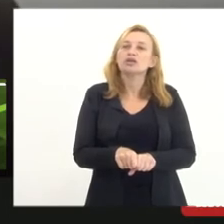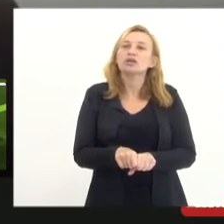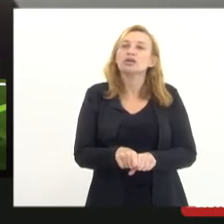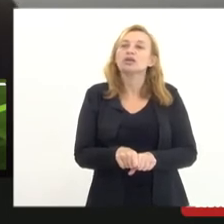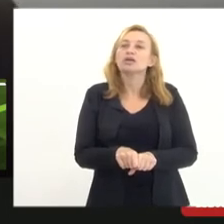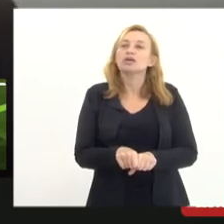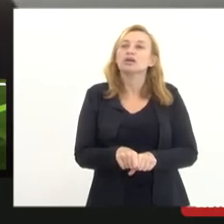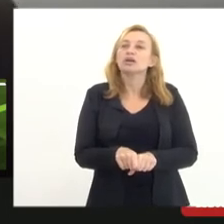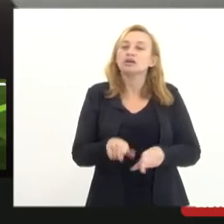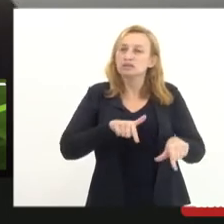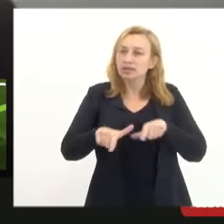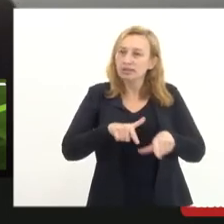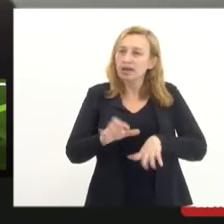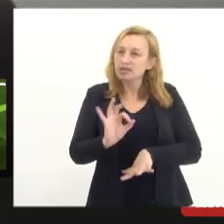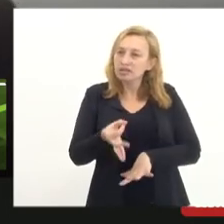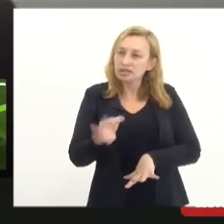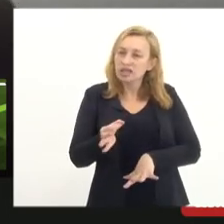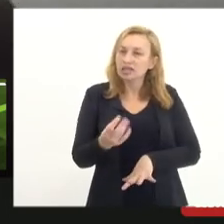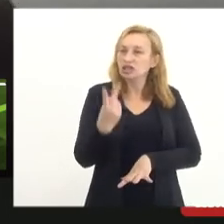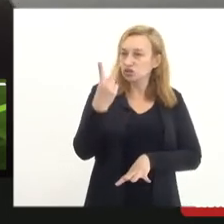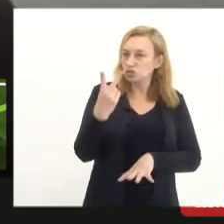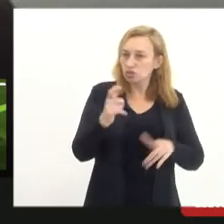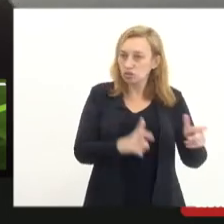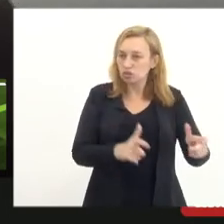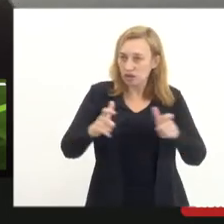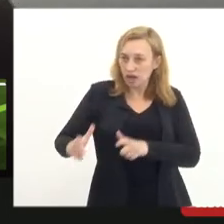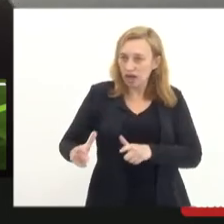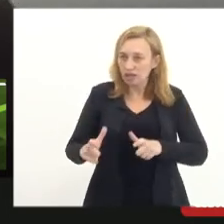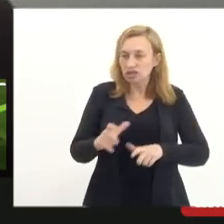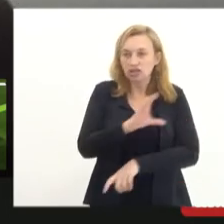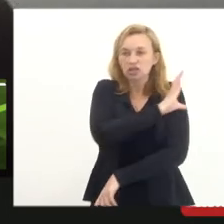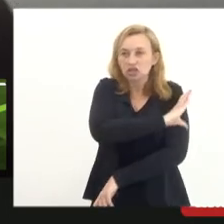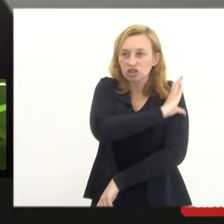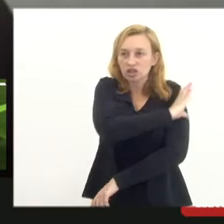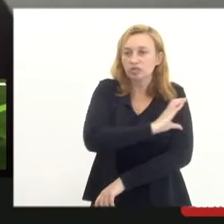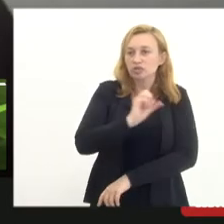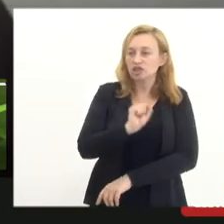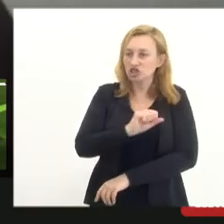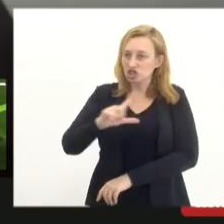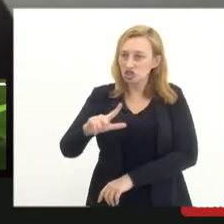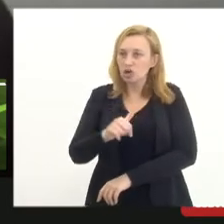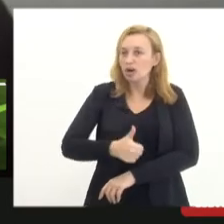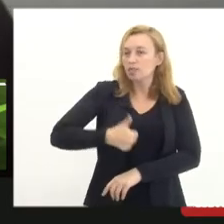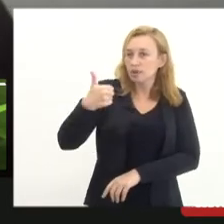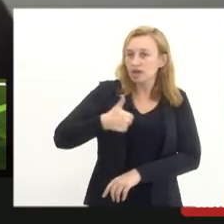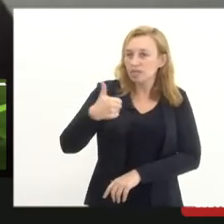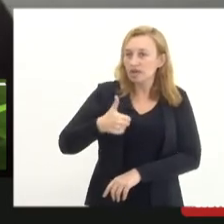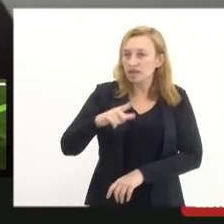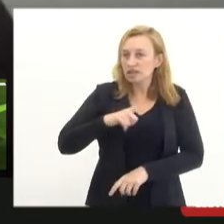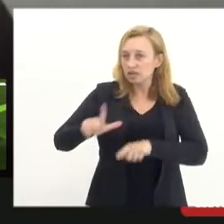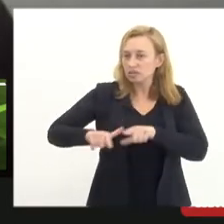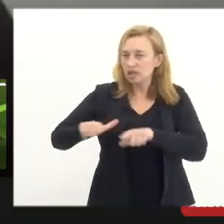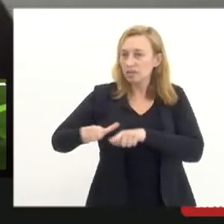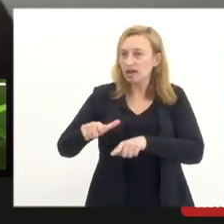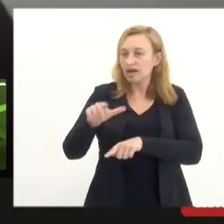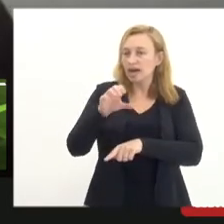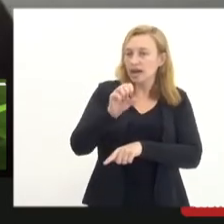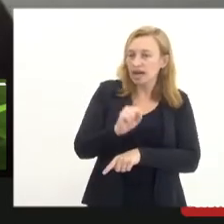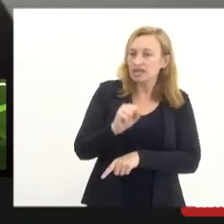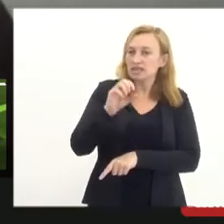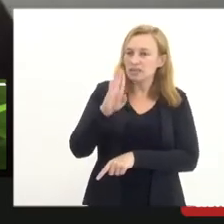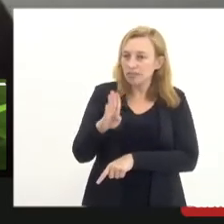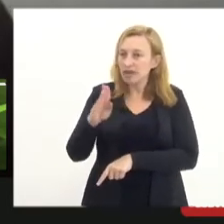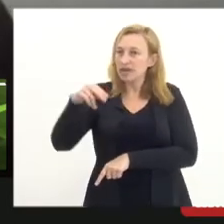né? As nossas duas unidades em Campos operadas pela Shell. Uma tem operação pela SBM,